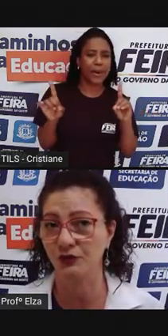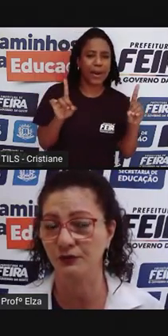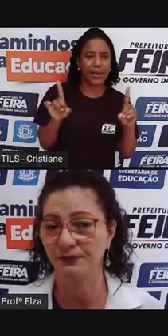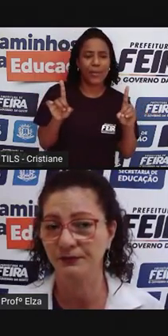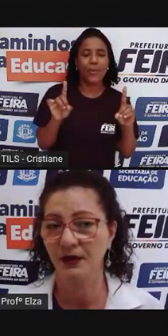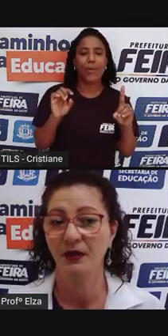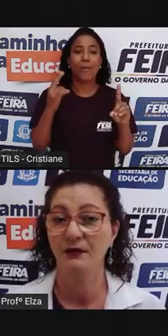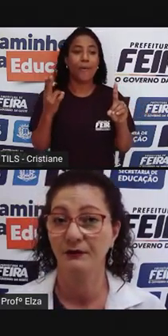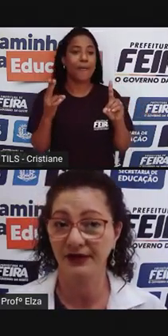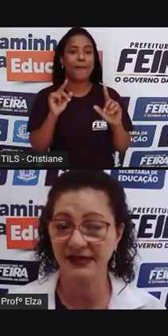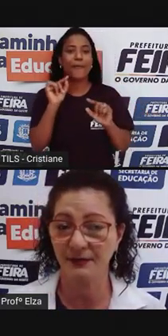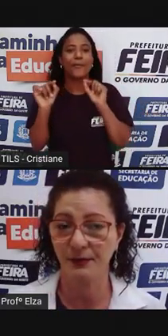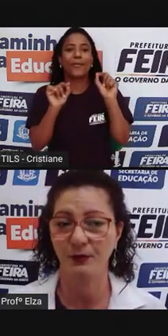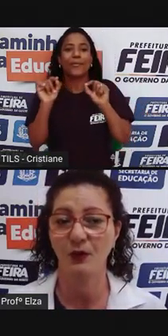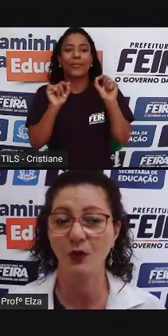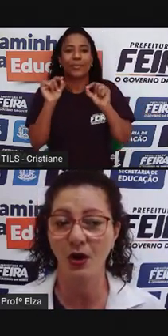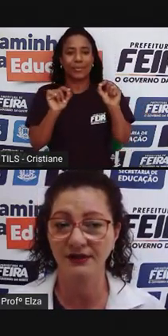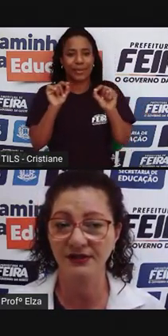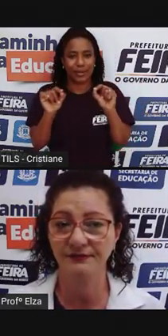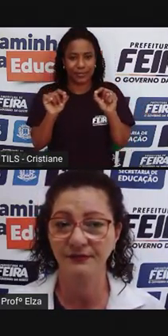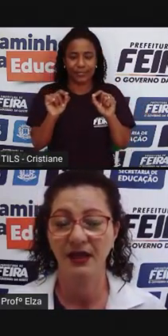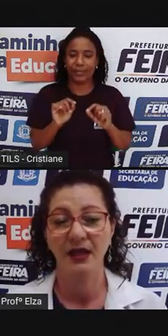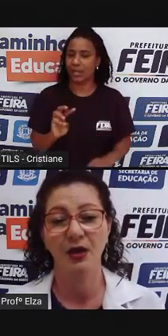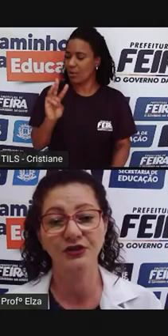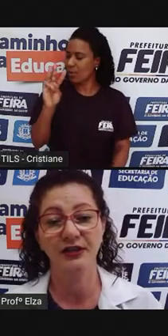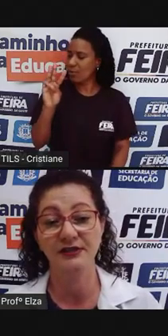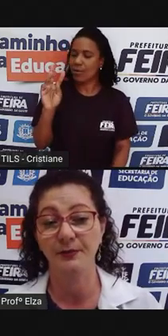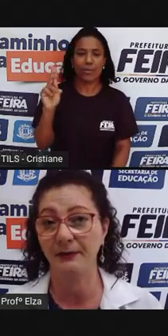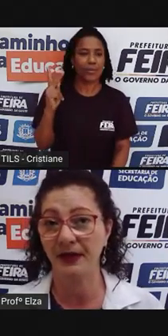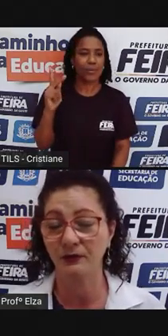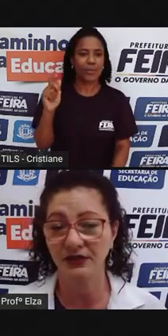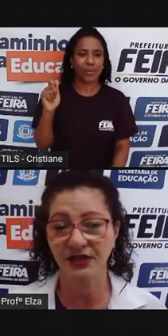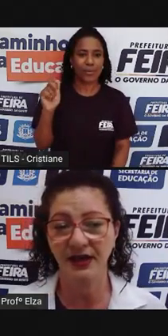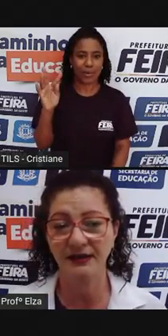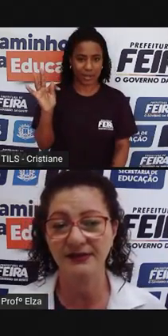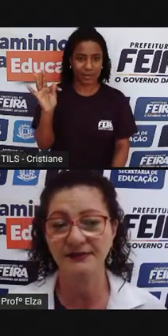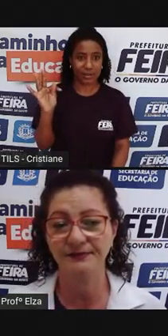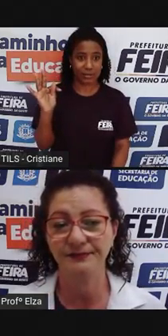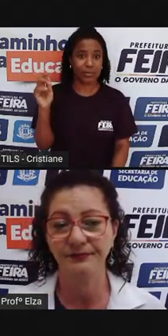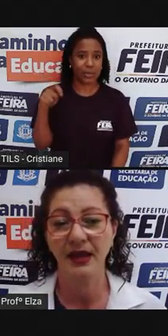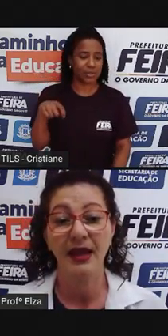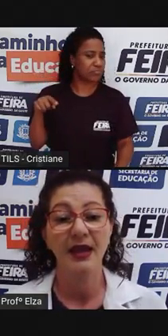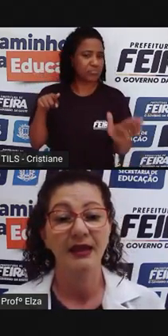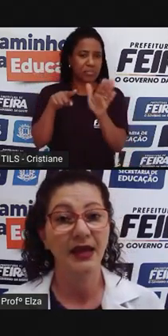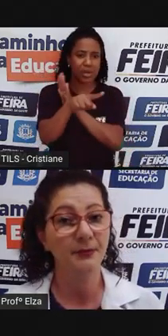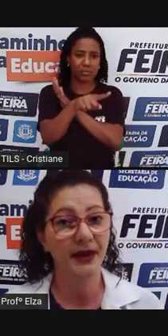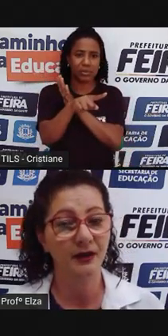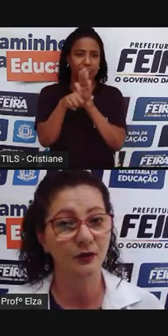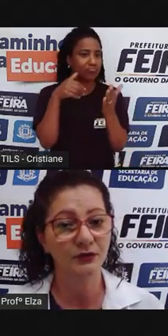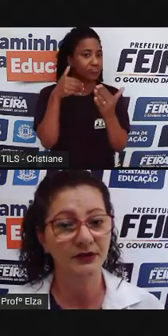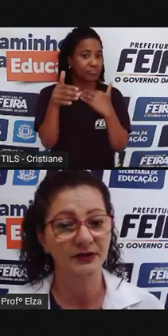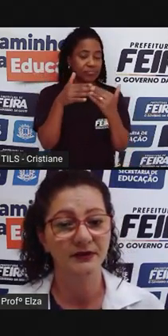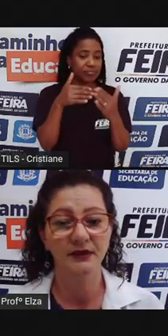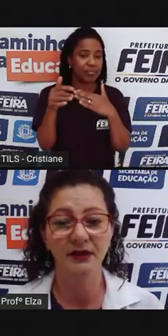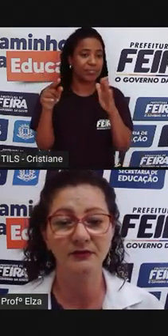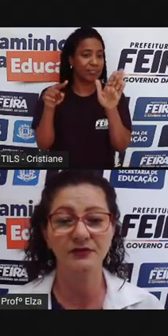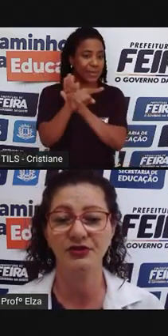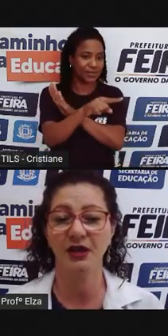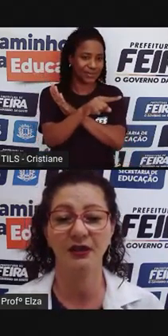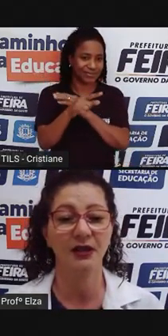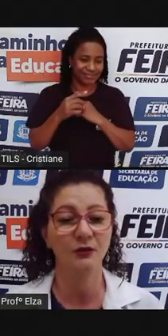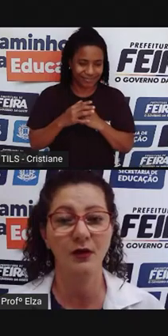uso. For example, what eu utilizo para perguntas gerais. Quem pergunta